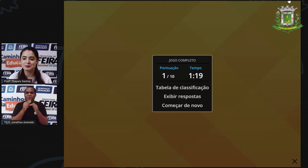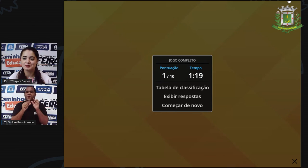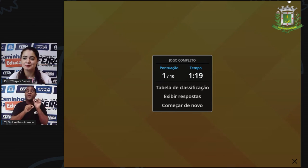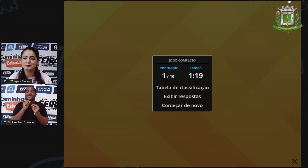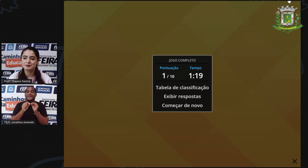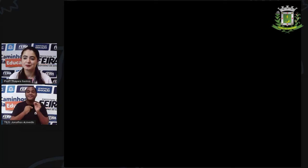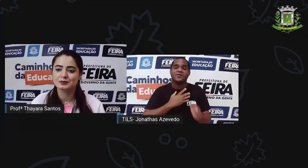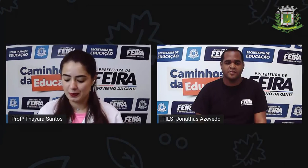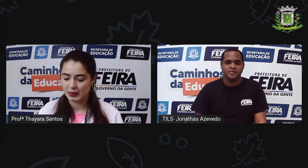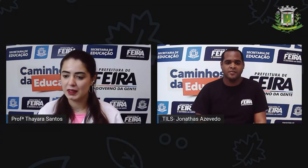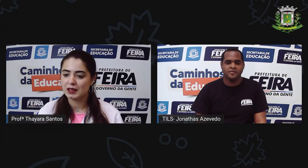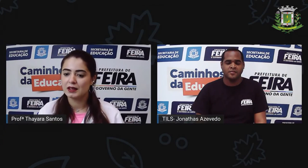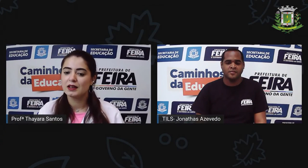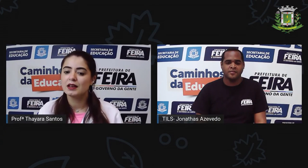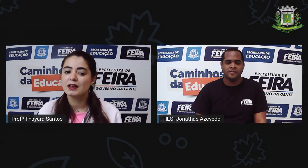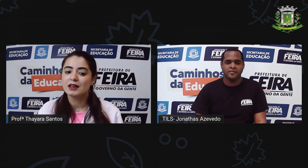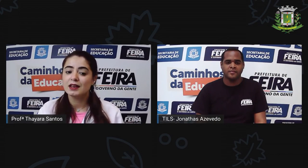tá?